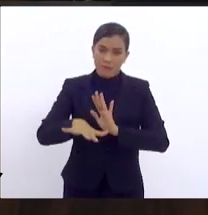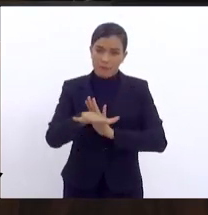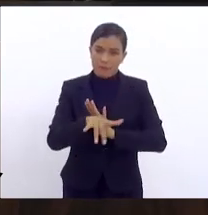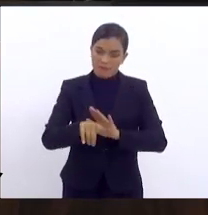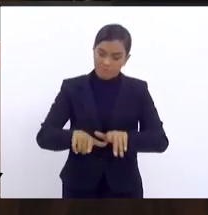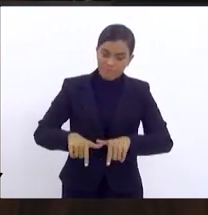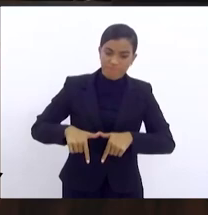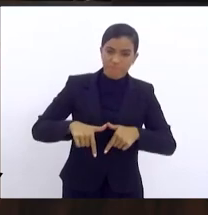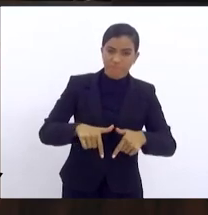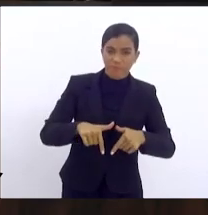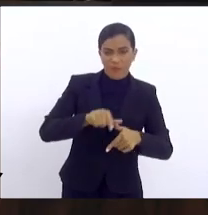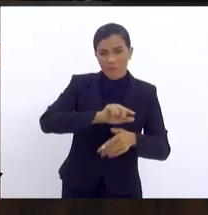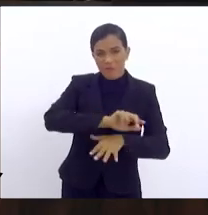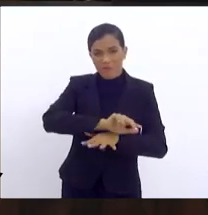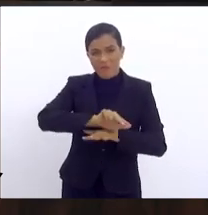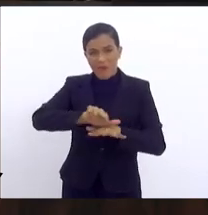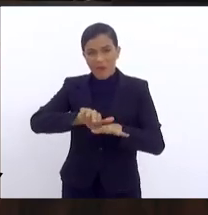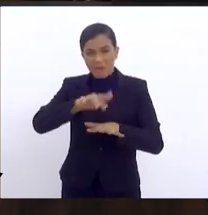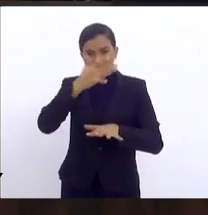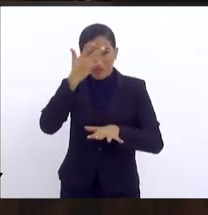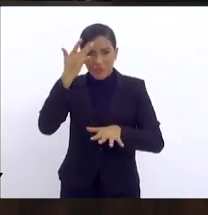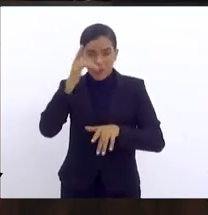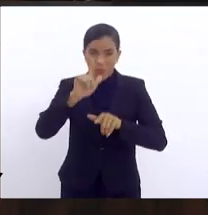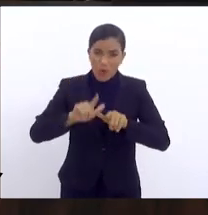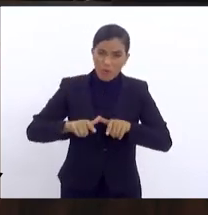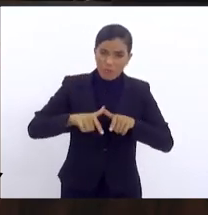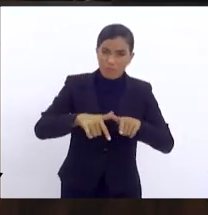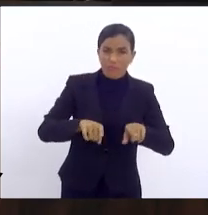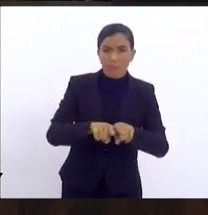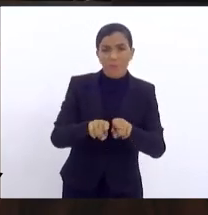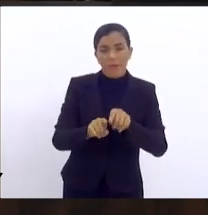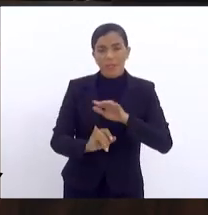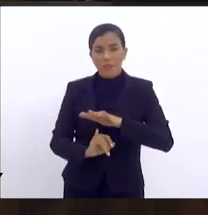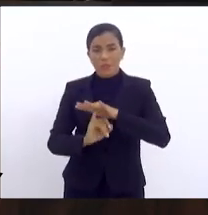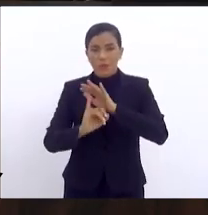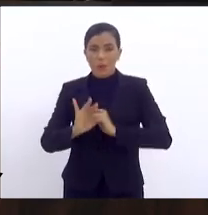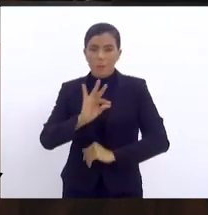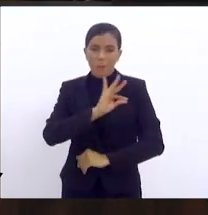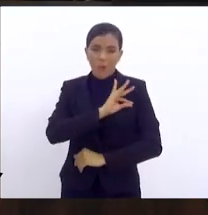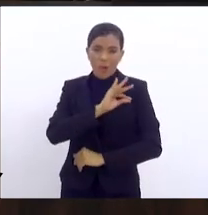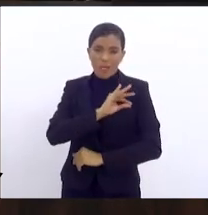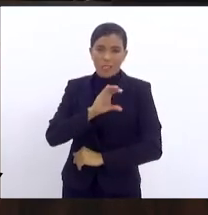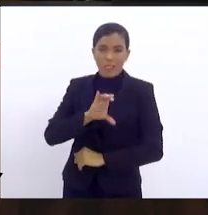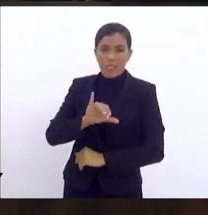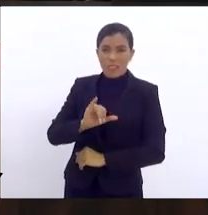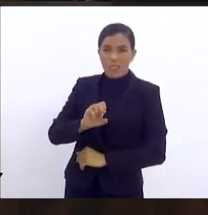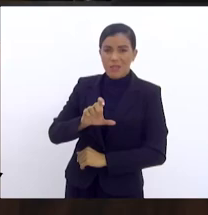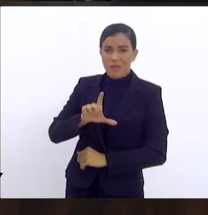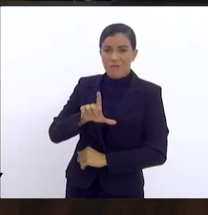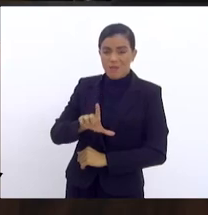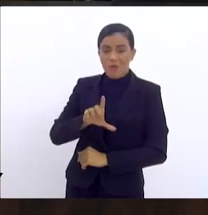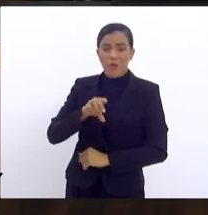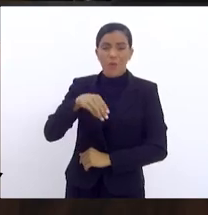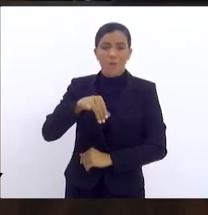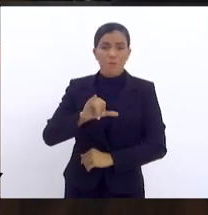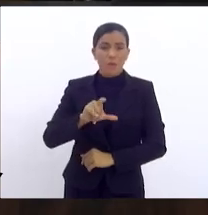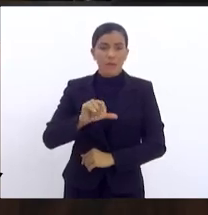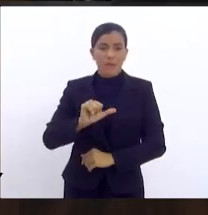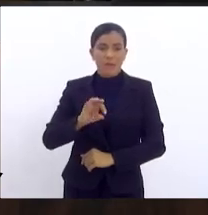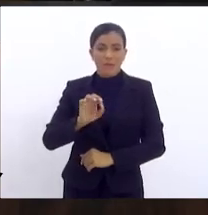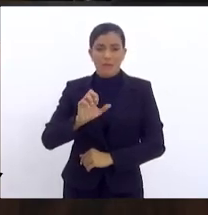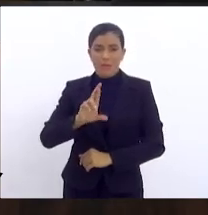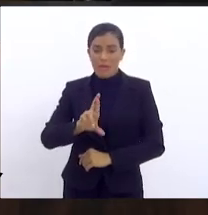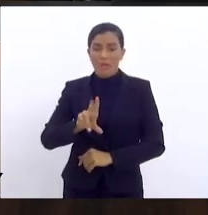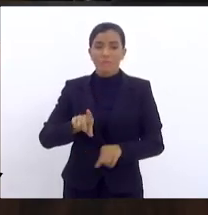com várias pessoas trabalhando em conjunto com várias instituições Polícia Militar Polícia Civil Alerta e os demais